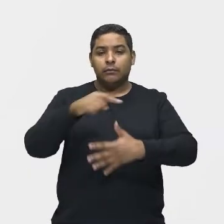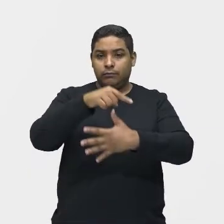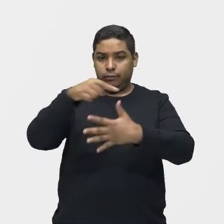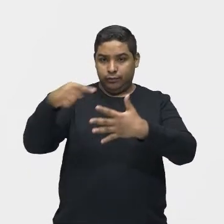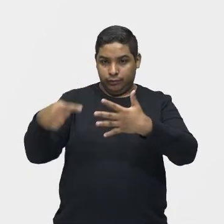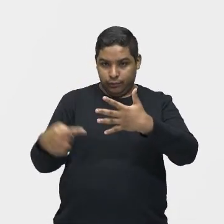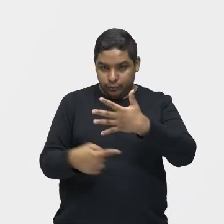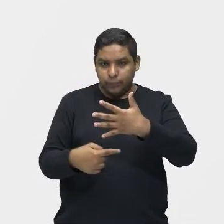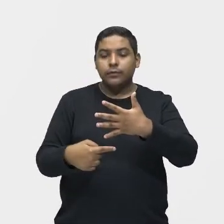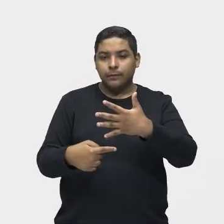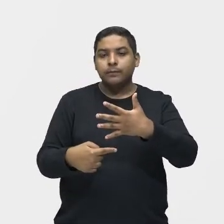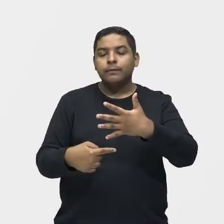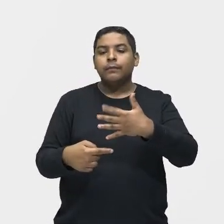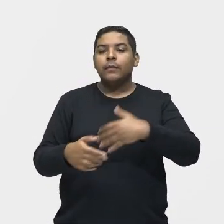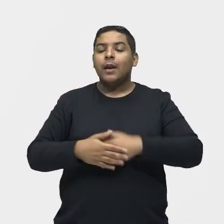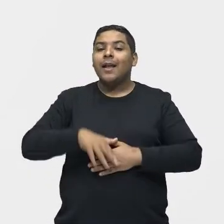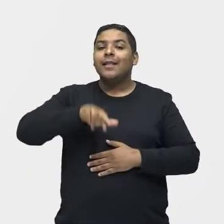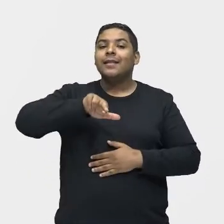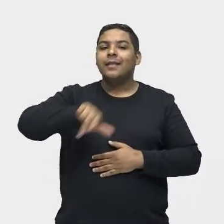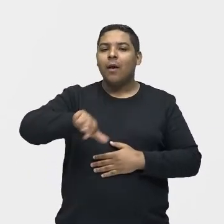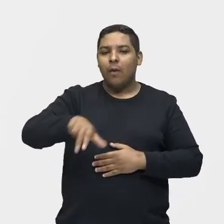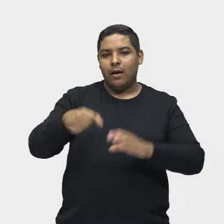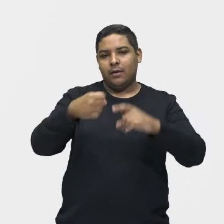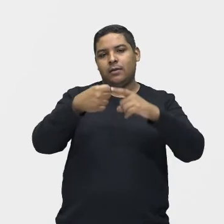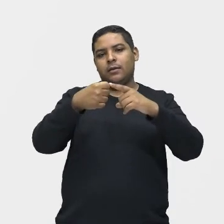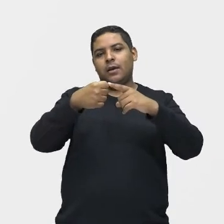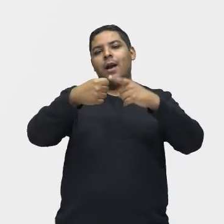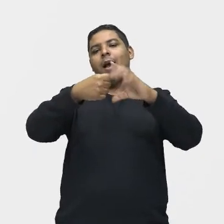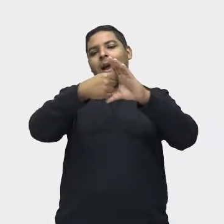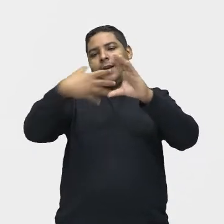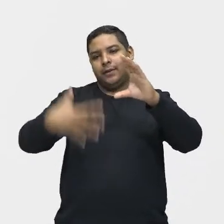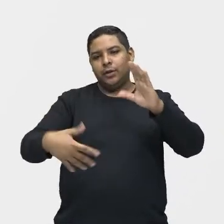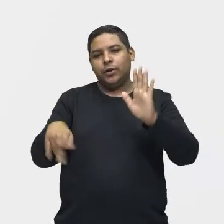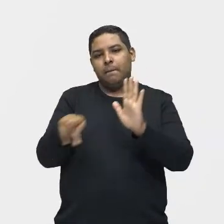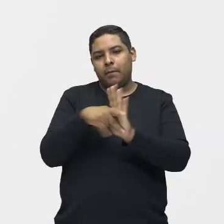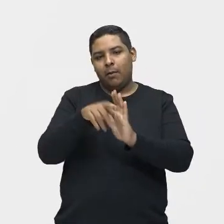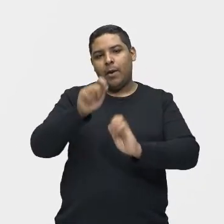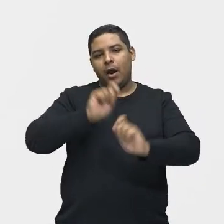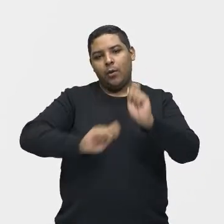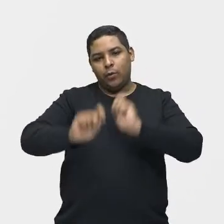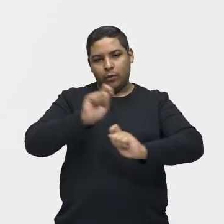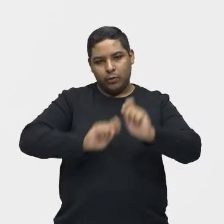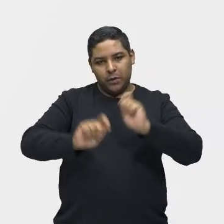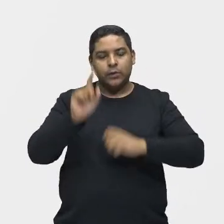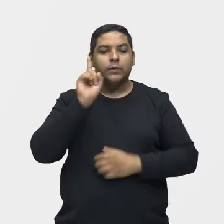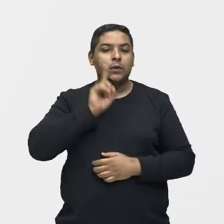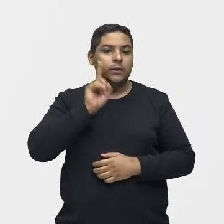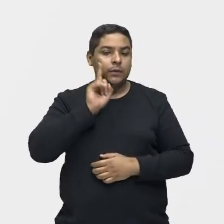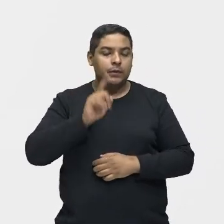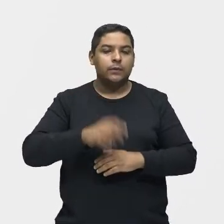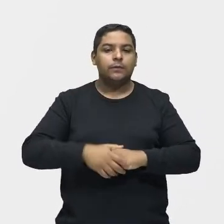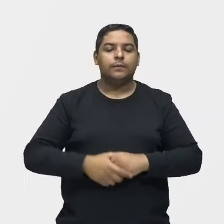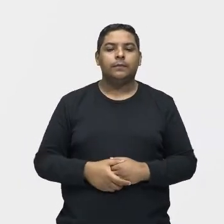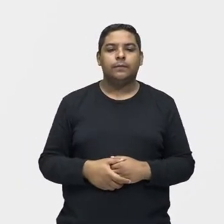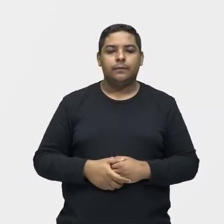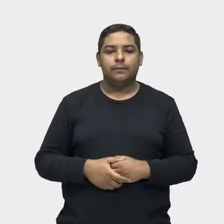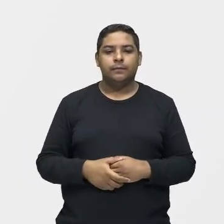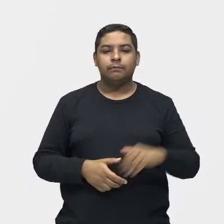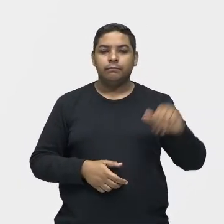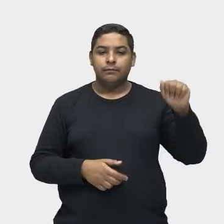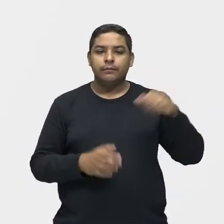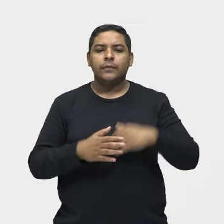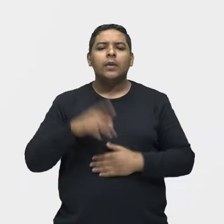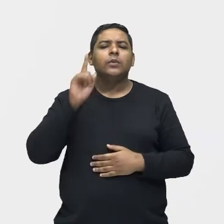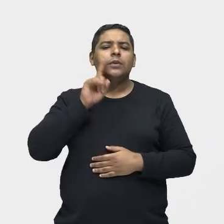afirmativas abaixo, marque aqui não descreve uma característica econômica dos Estados Unidos. Letra A.